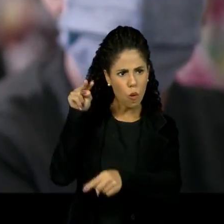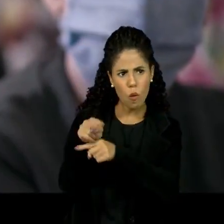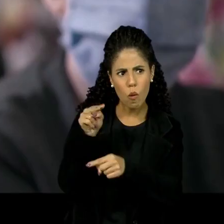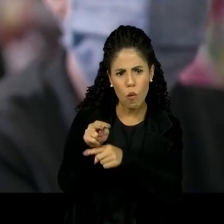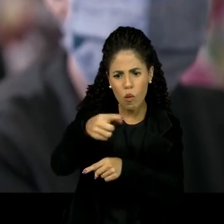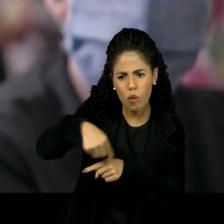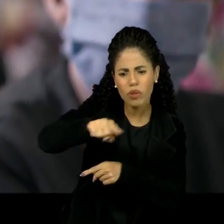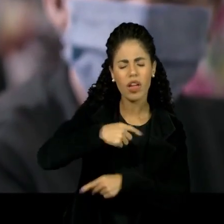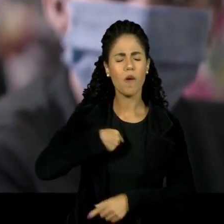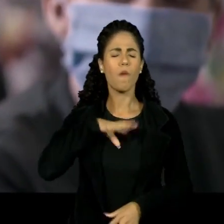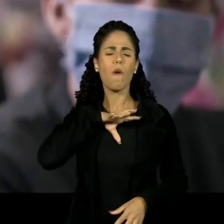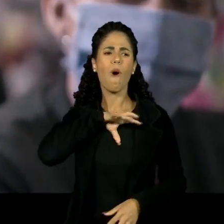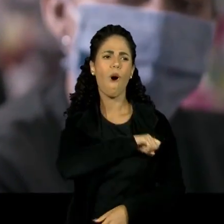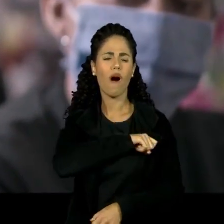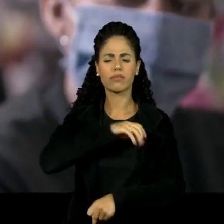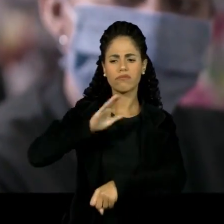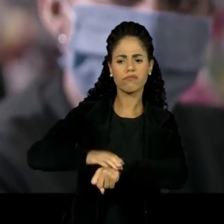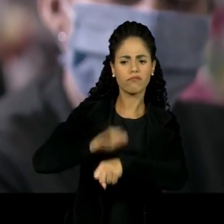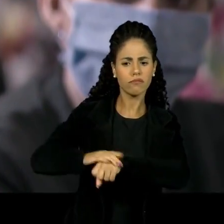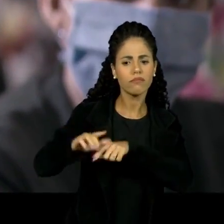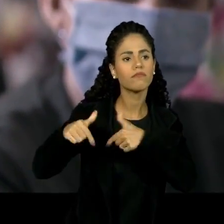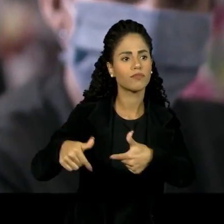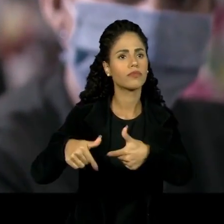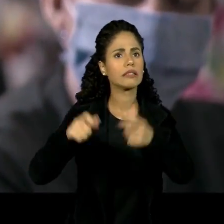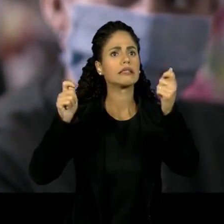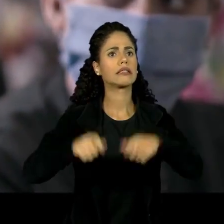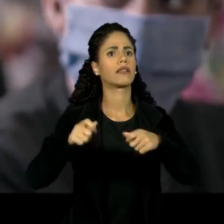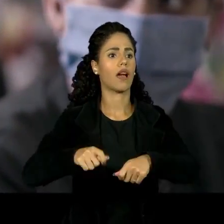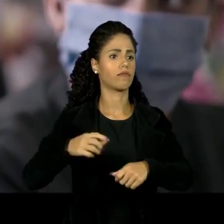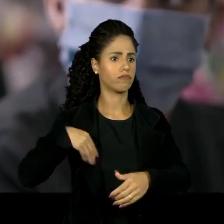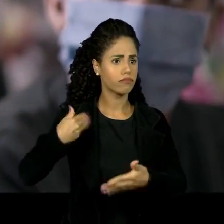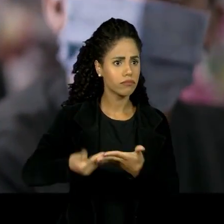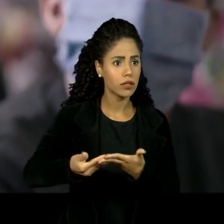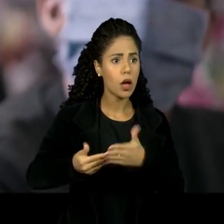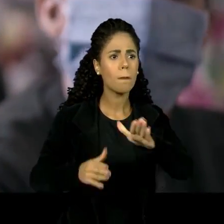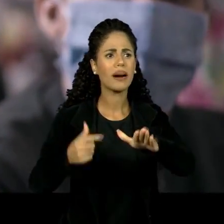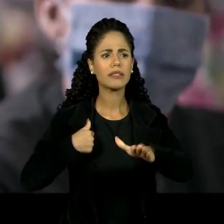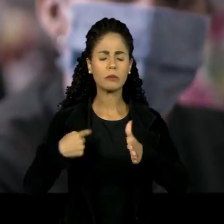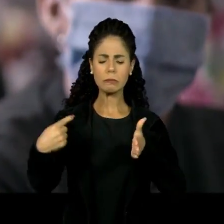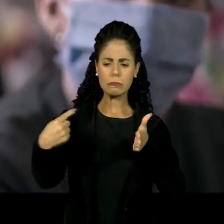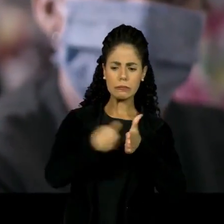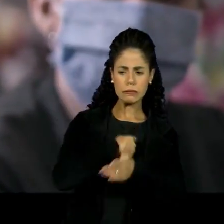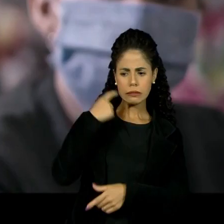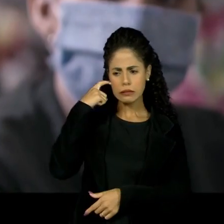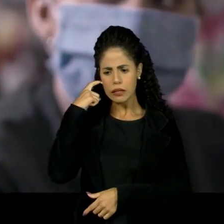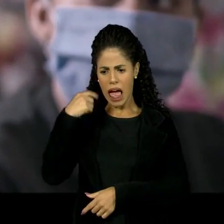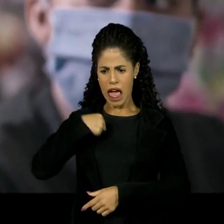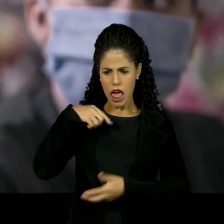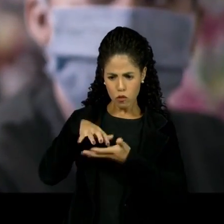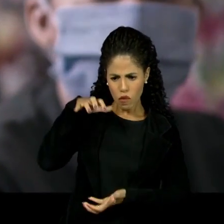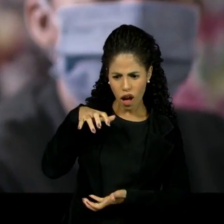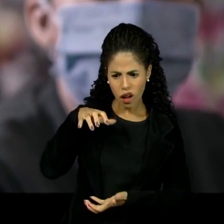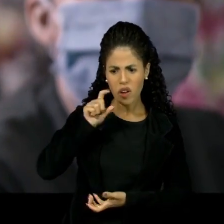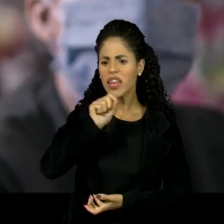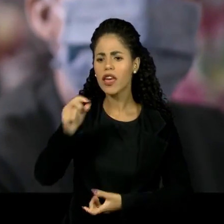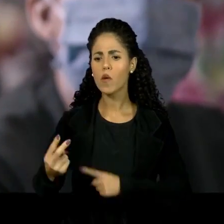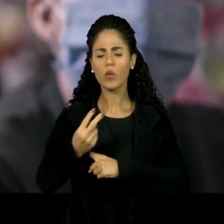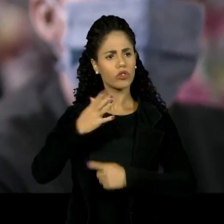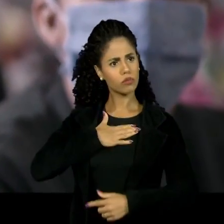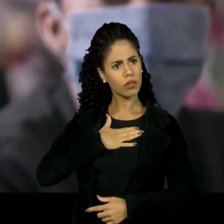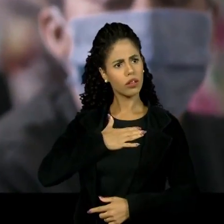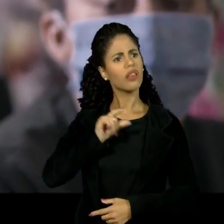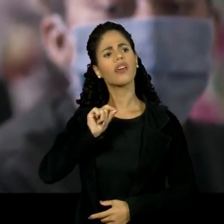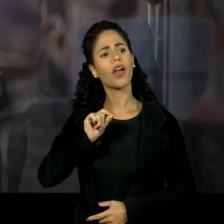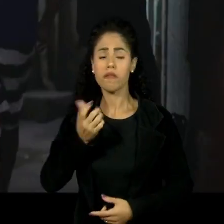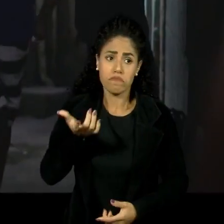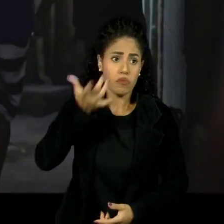gosto do que eu faço, e eu vou fazer isso enquanto der. Mas eu sempre me perguntei, se eu envelhecer, alguém vai cuidar de mim? Que eu não